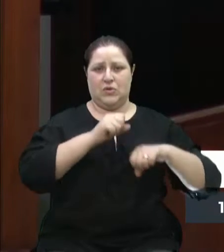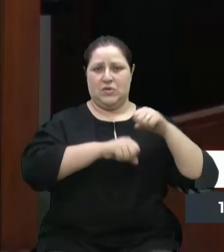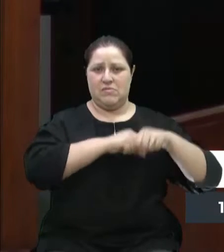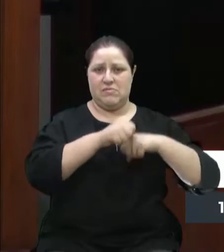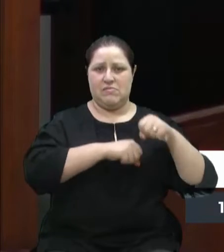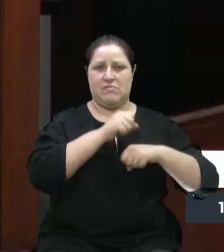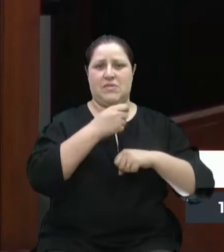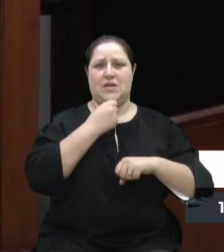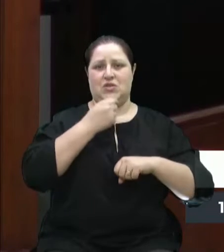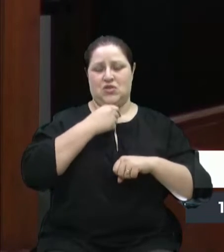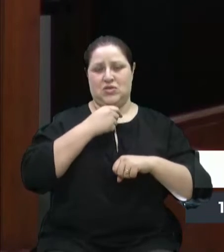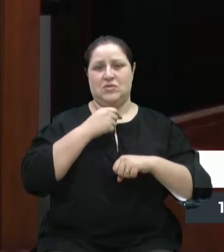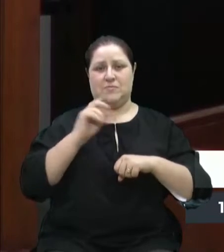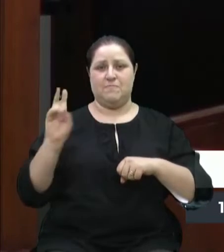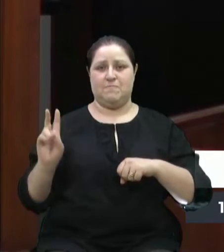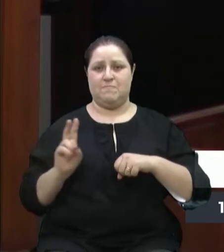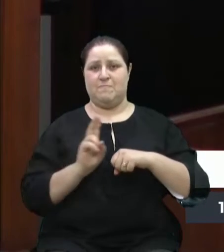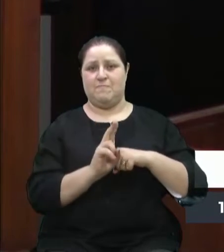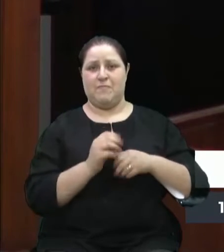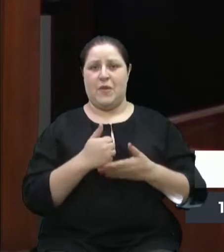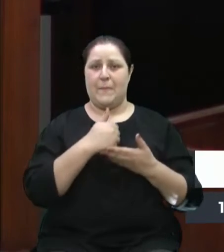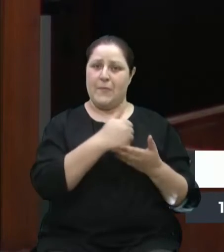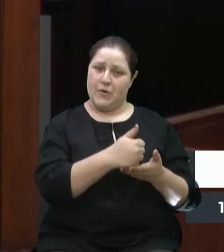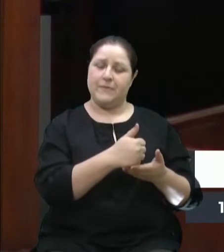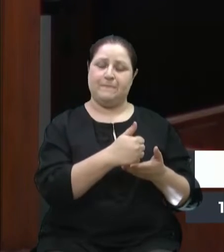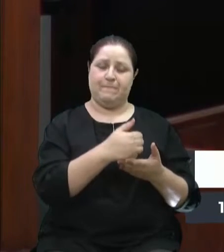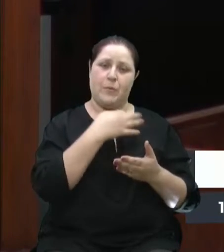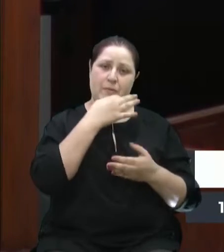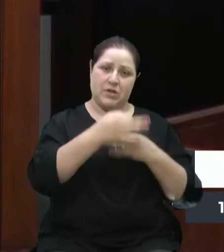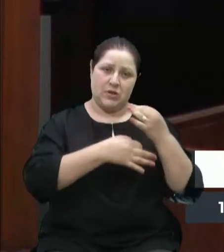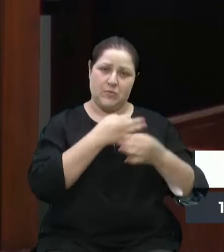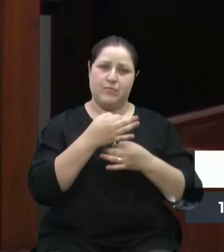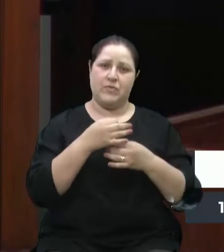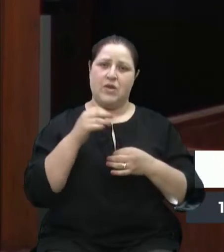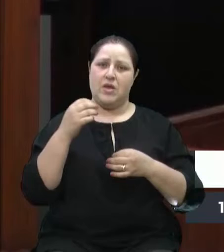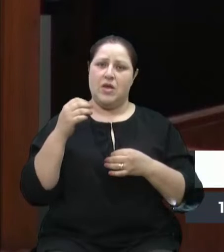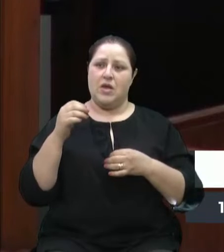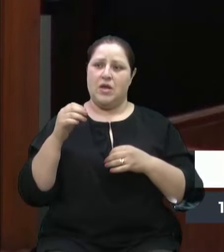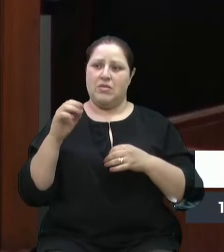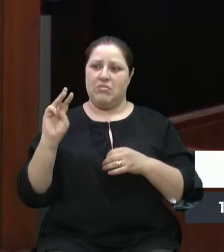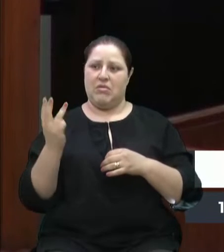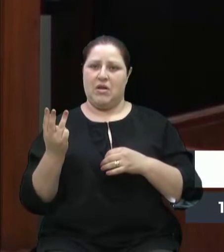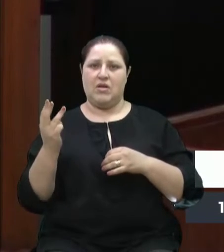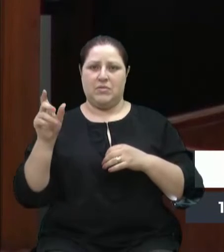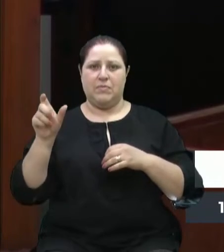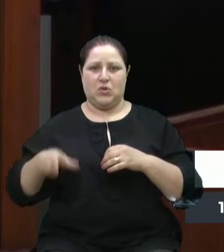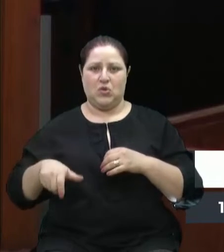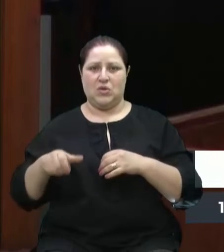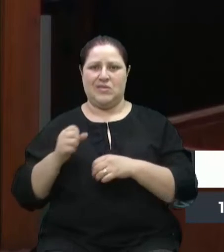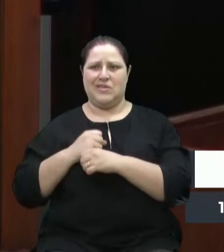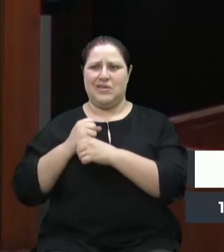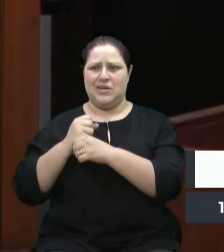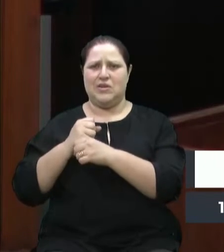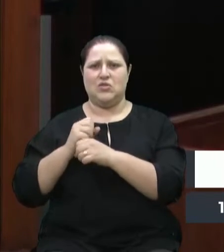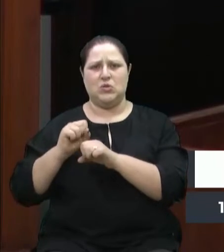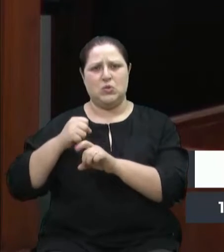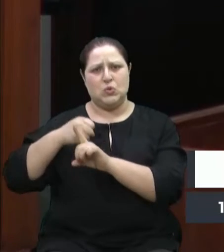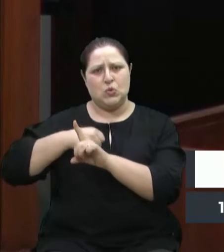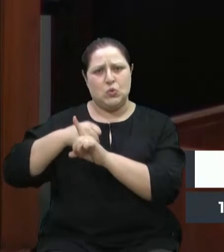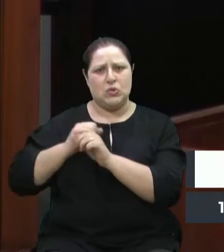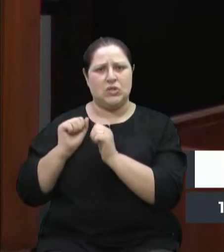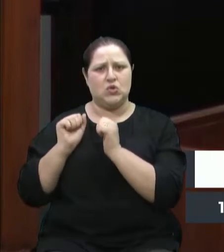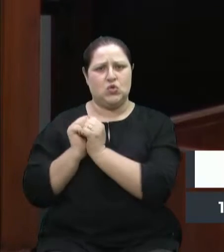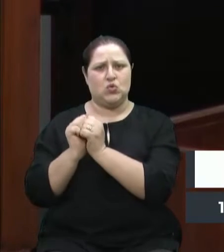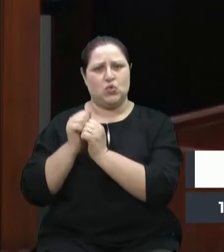participando, dando a sua contribuição, e são pessoas que vêm há bastante tempo lutando em conjunto para que a gente possa ter